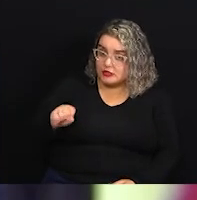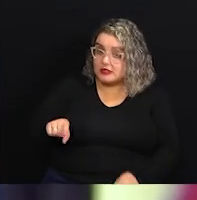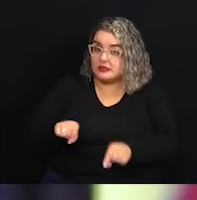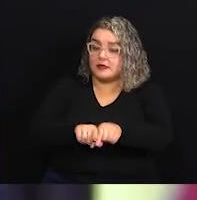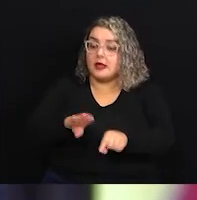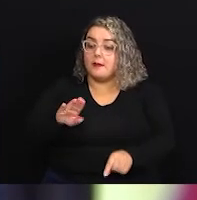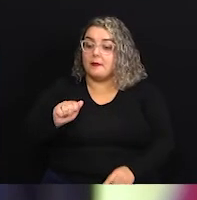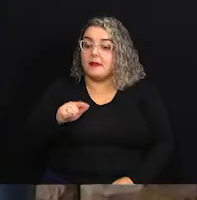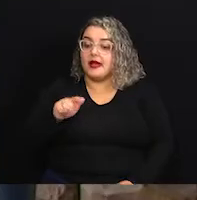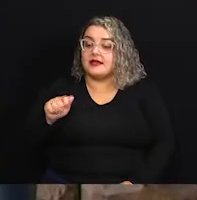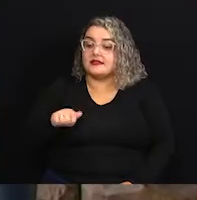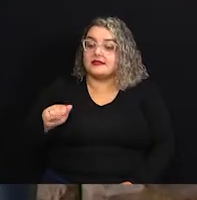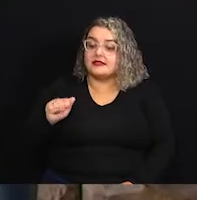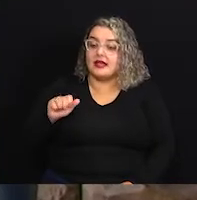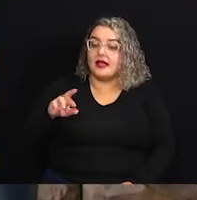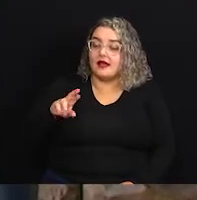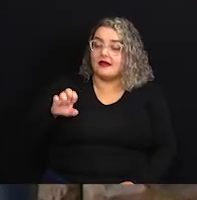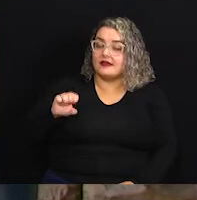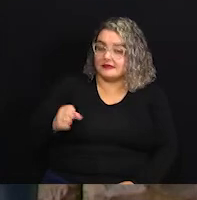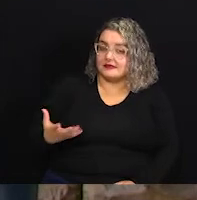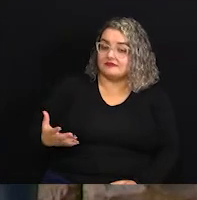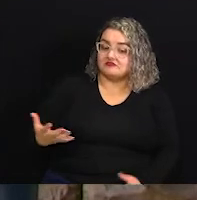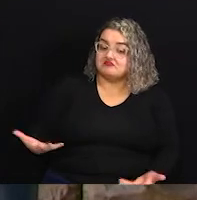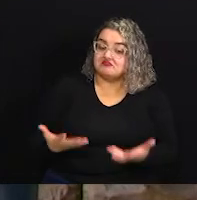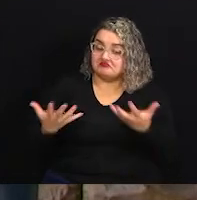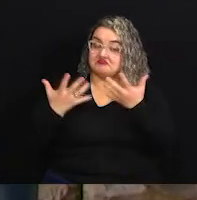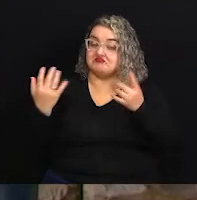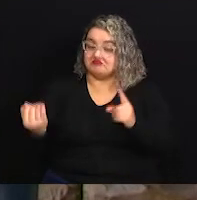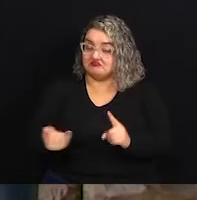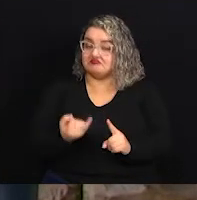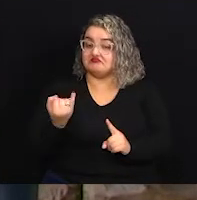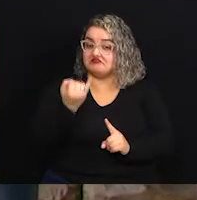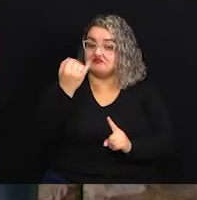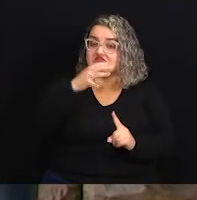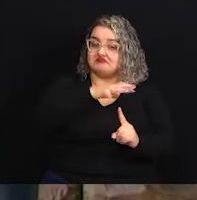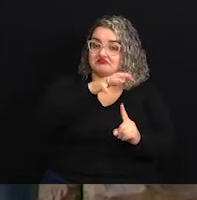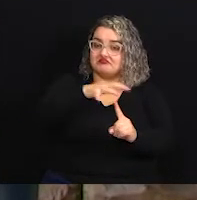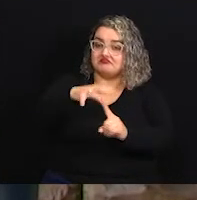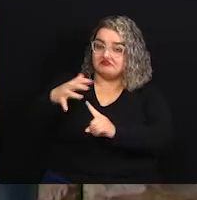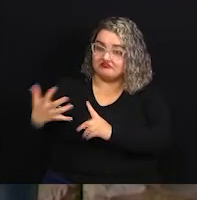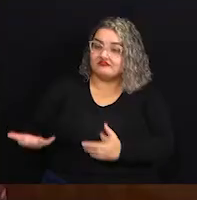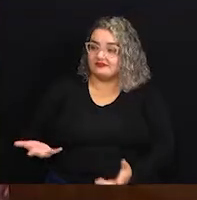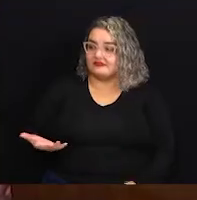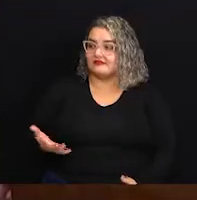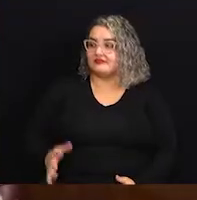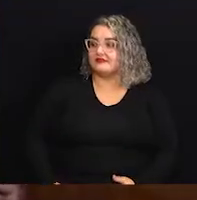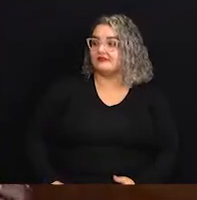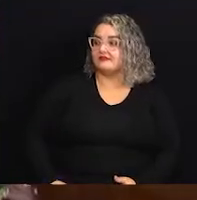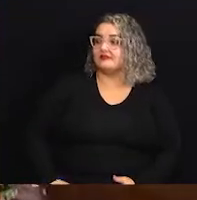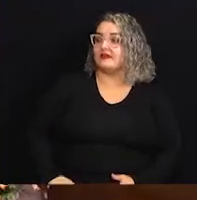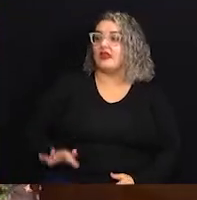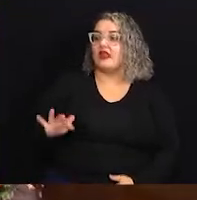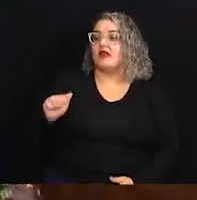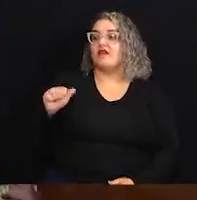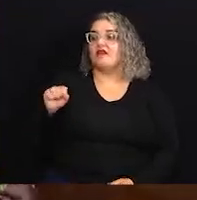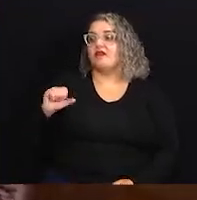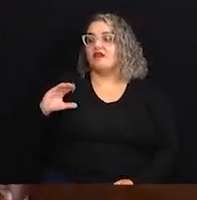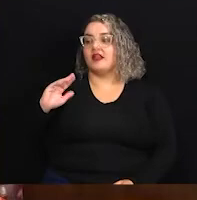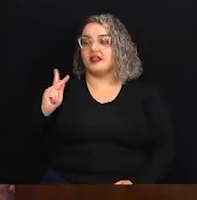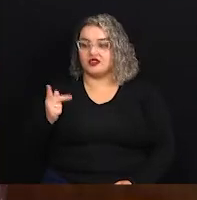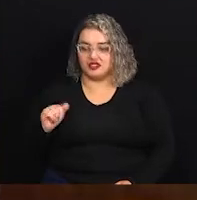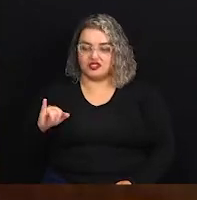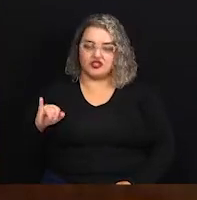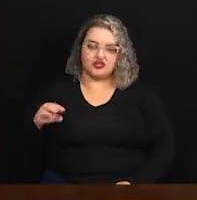bazares geram importantes contribuições ao meio ambiente, além da geração de renda. E hoje em fast fashion é